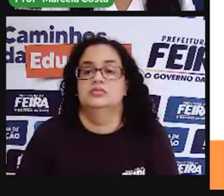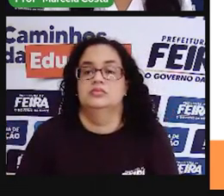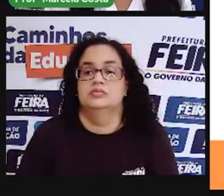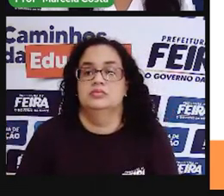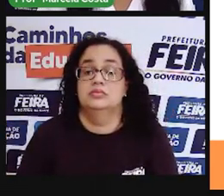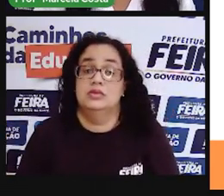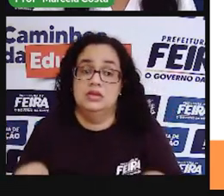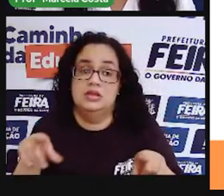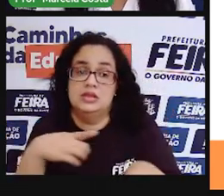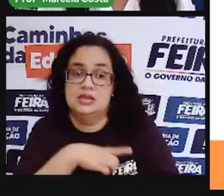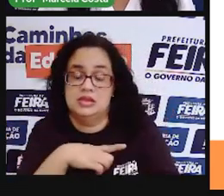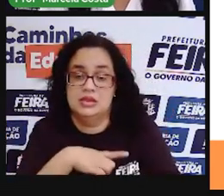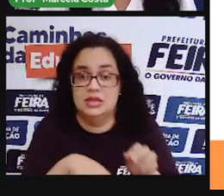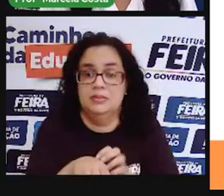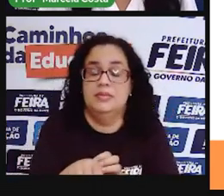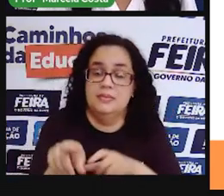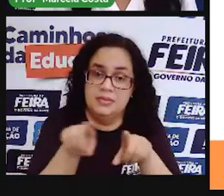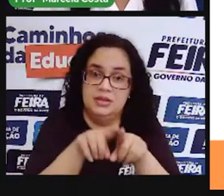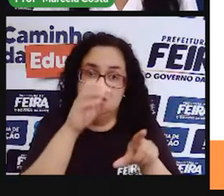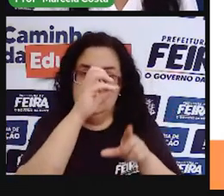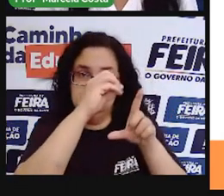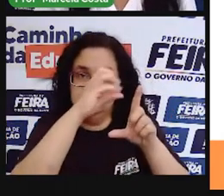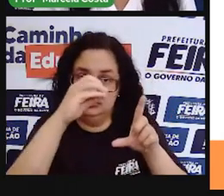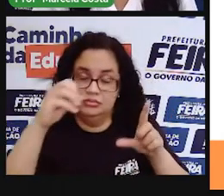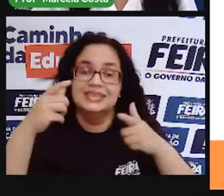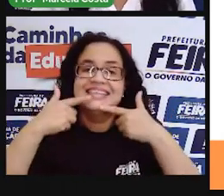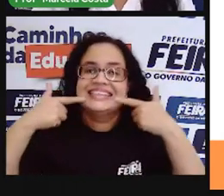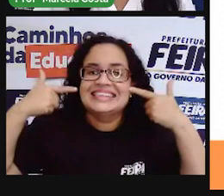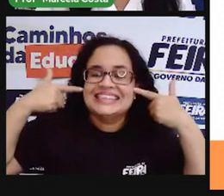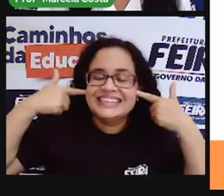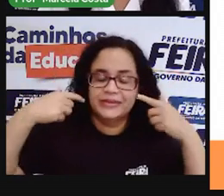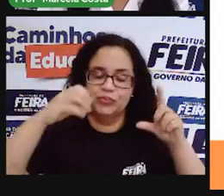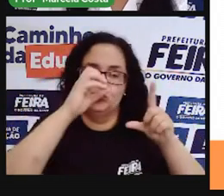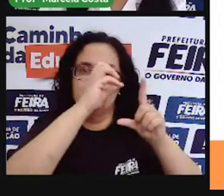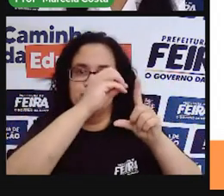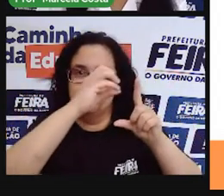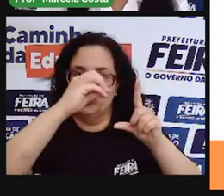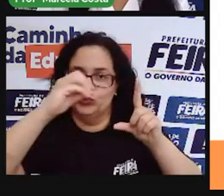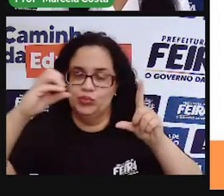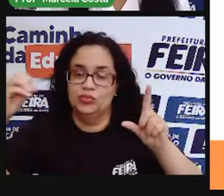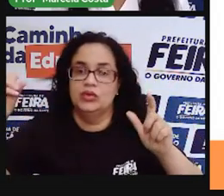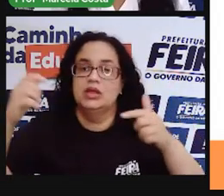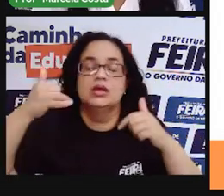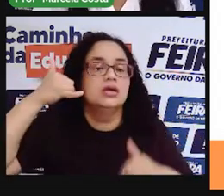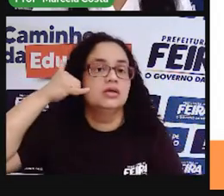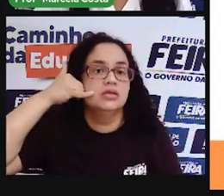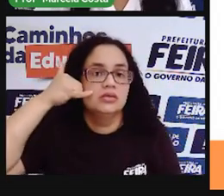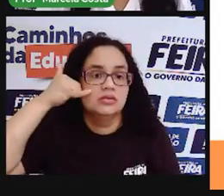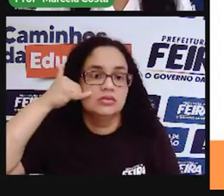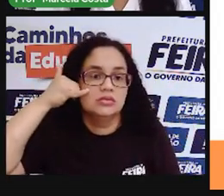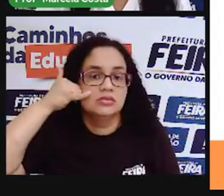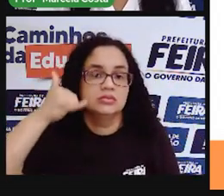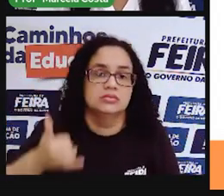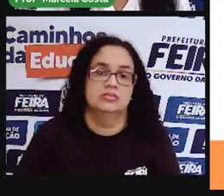E tem os emojis, né, que estão presentes no teclado do celular.